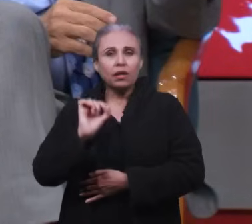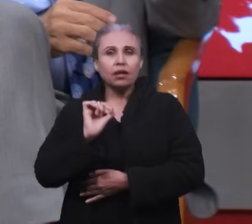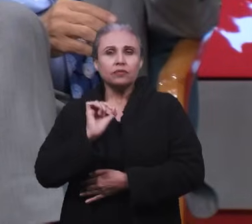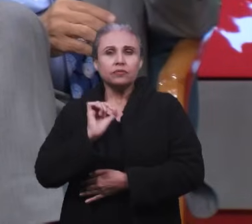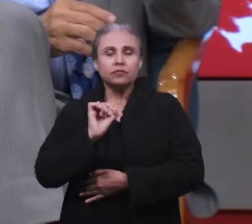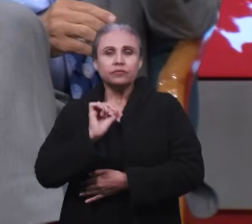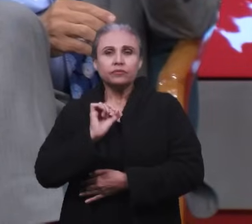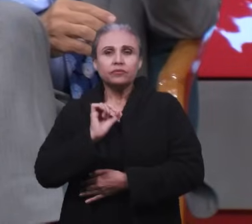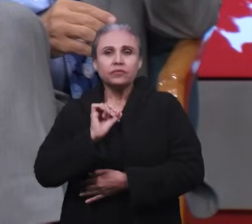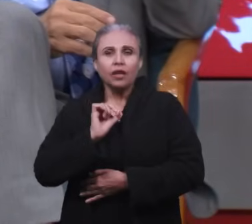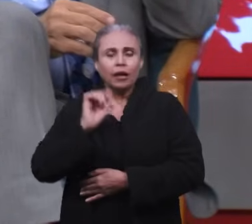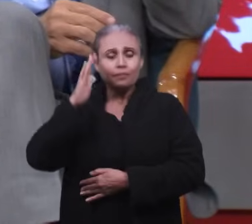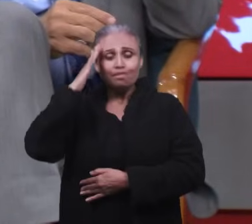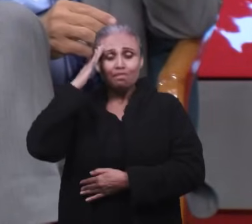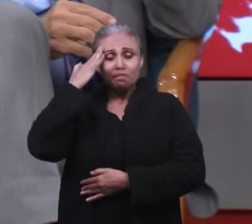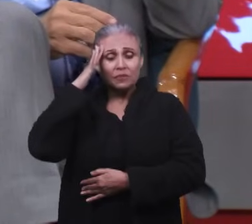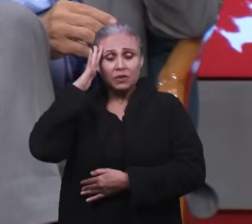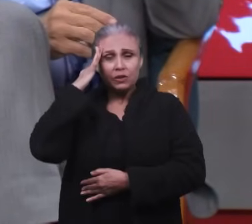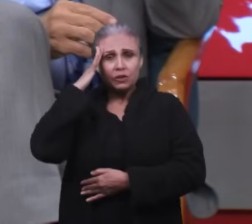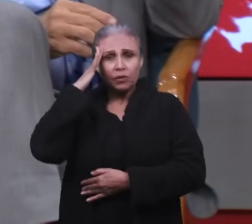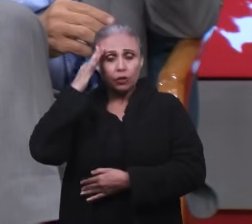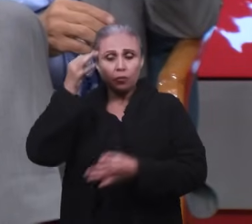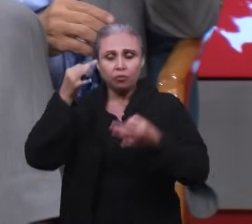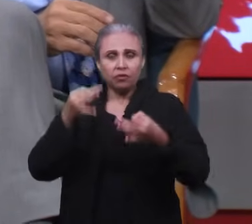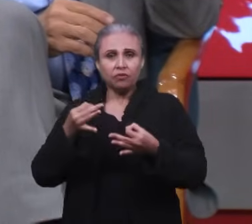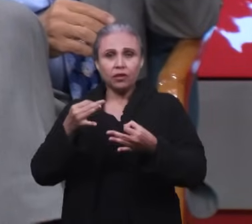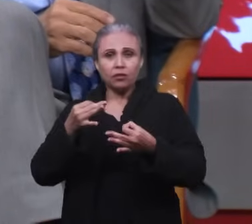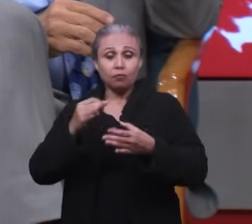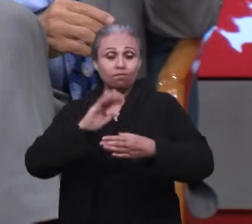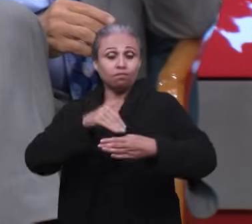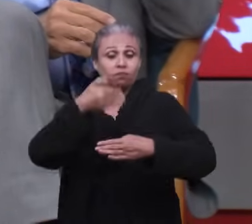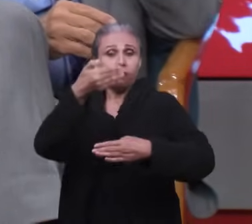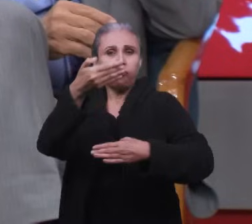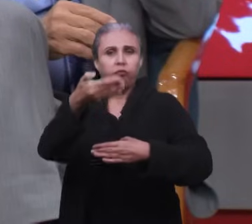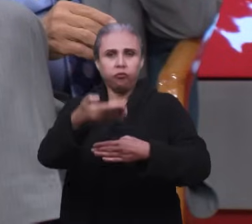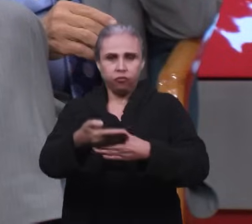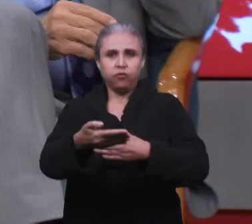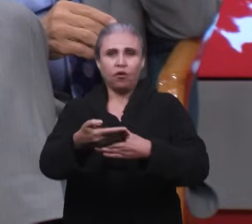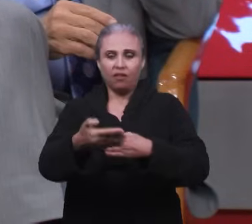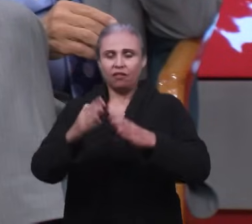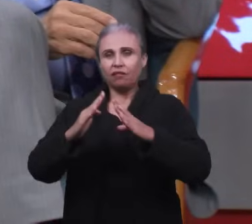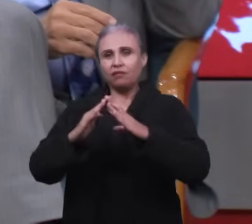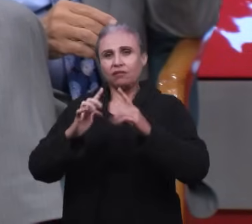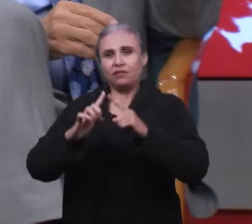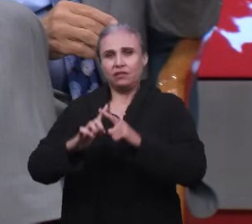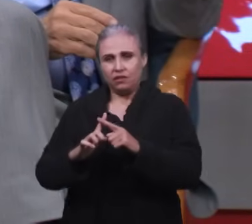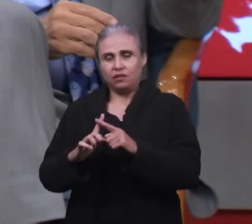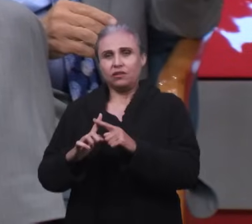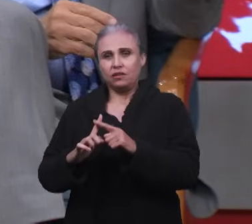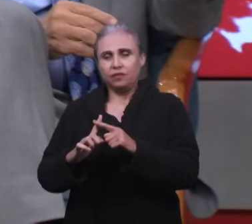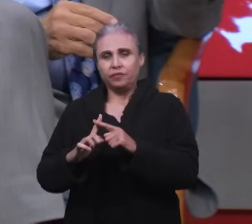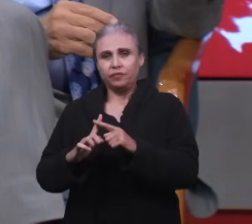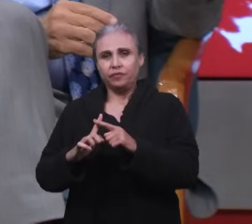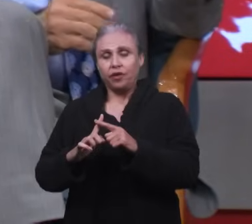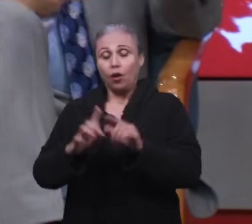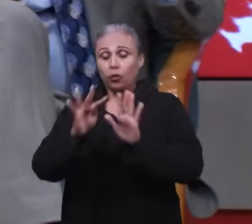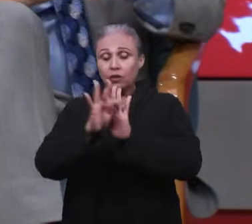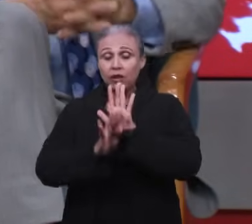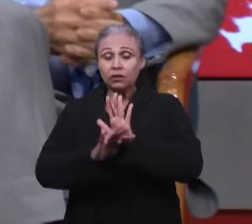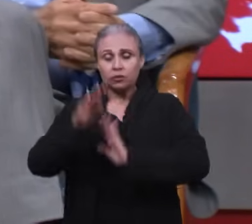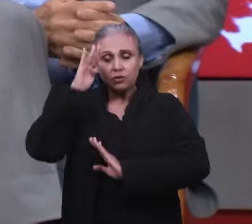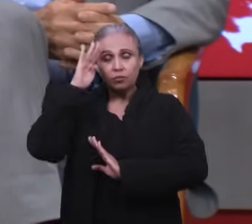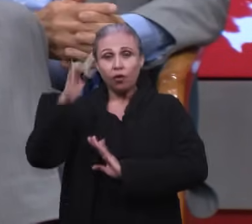não discernir o corpo. No texto original, é não entender o